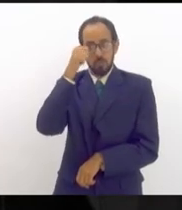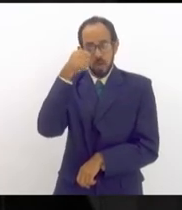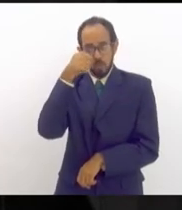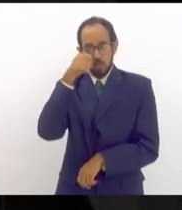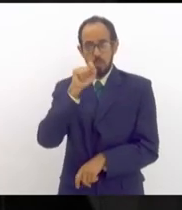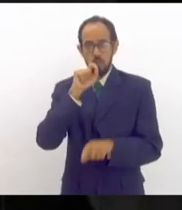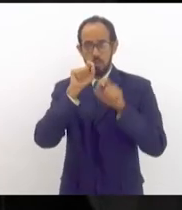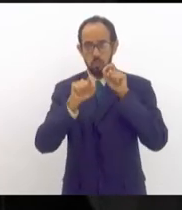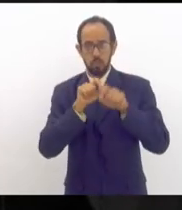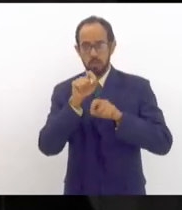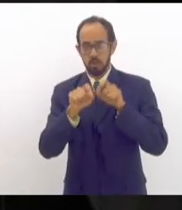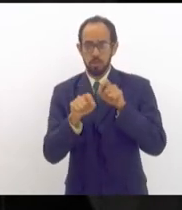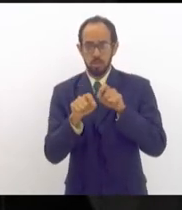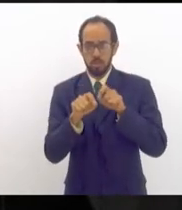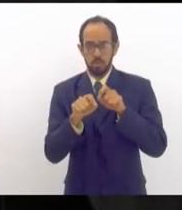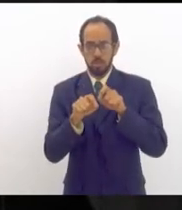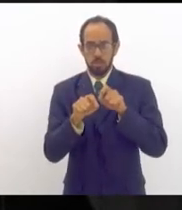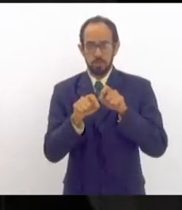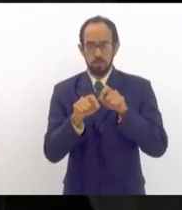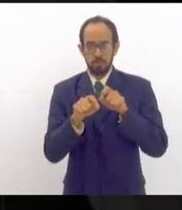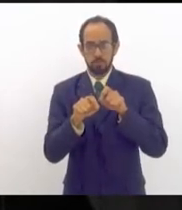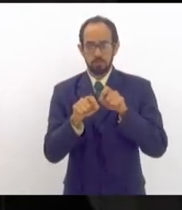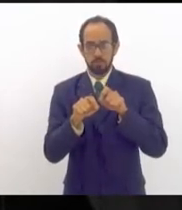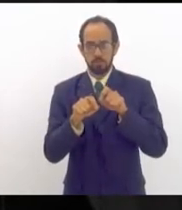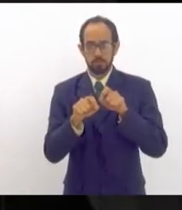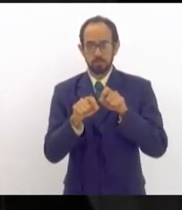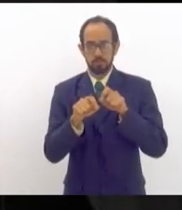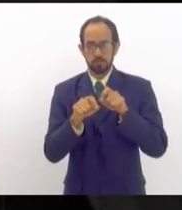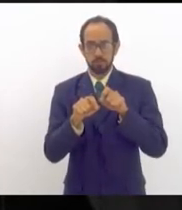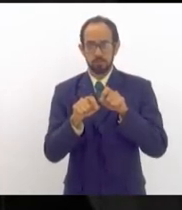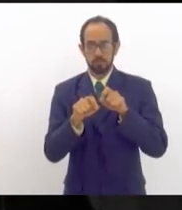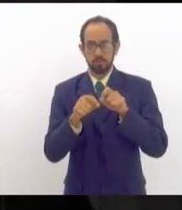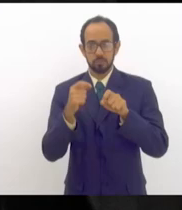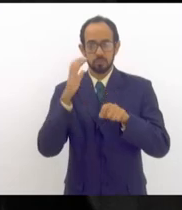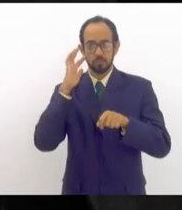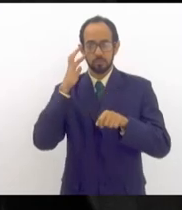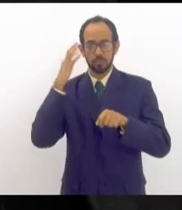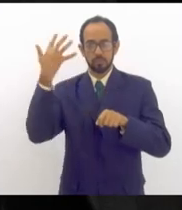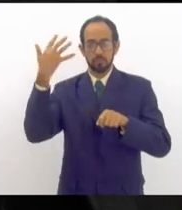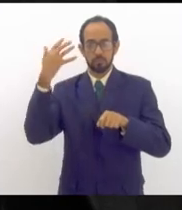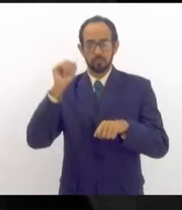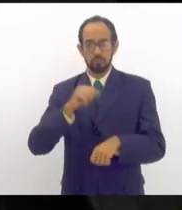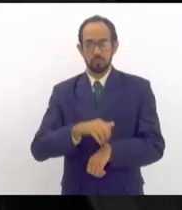não é ele decidiu